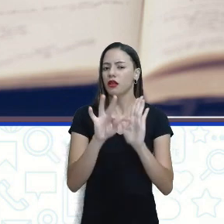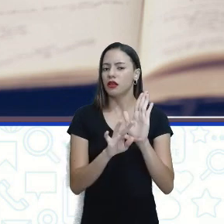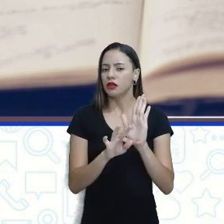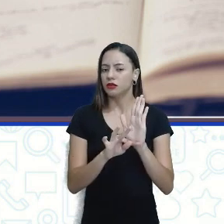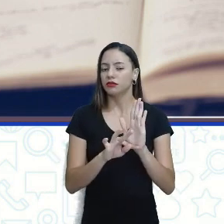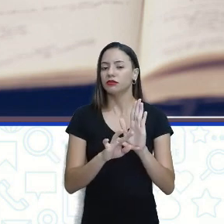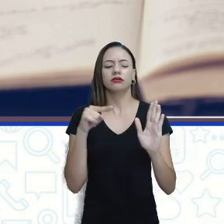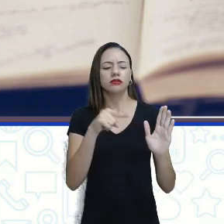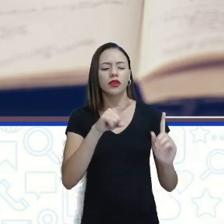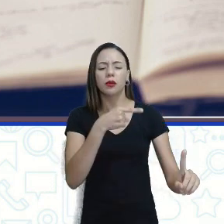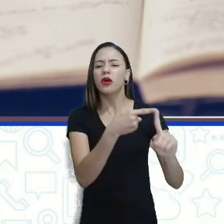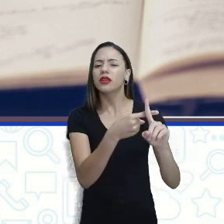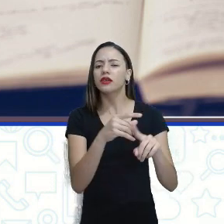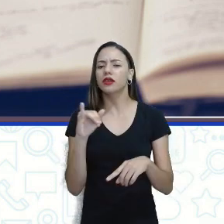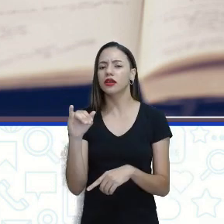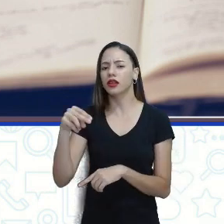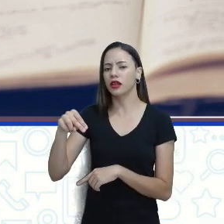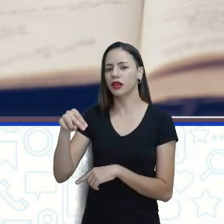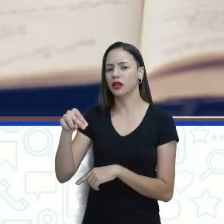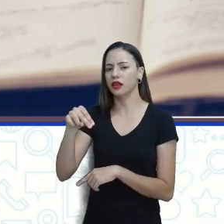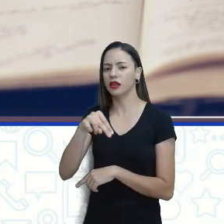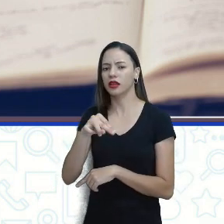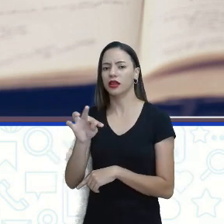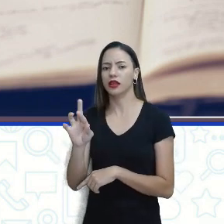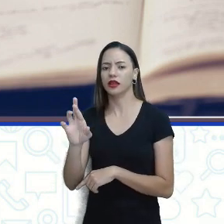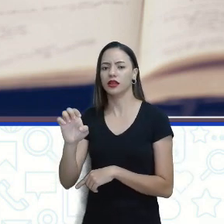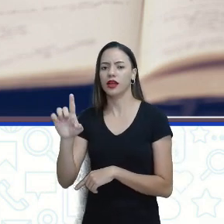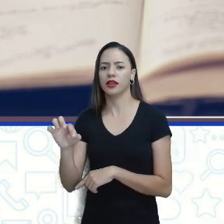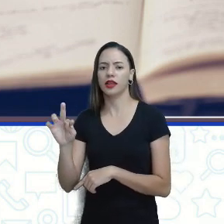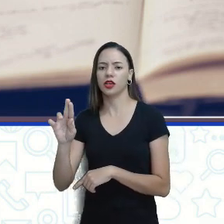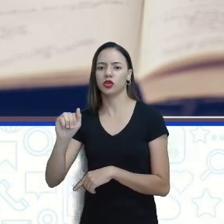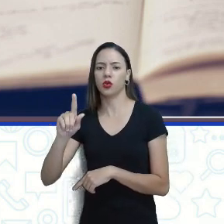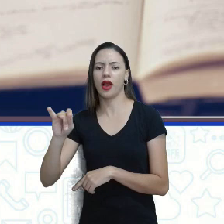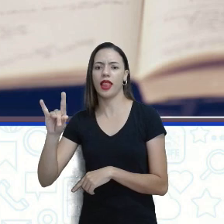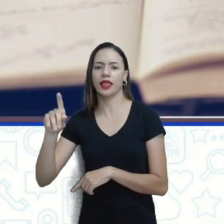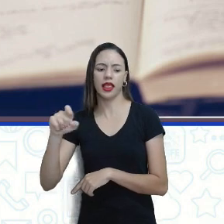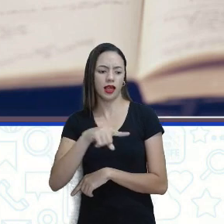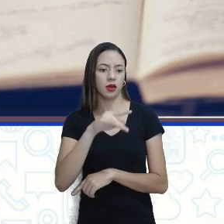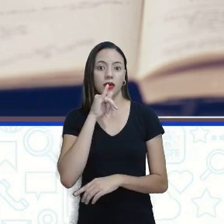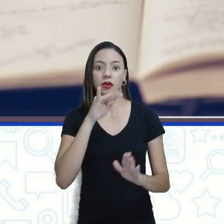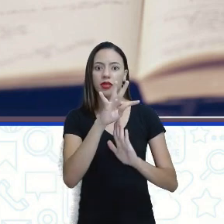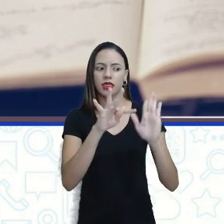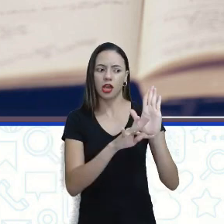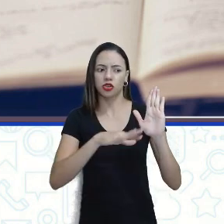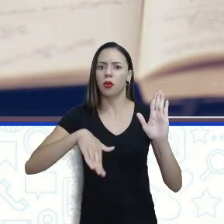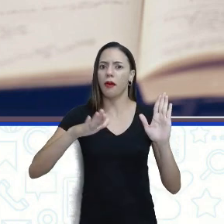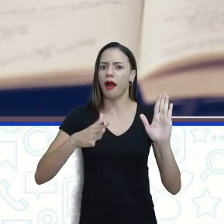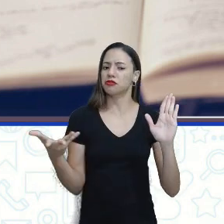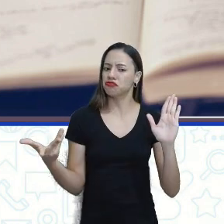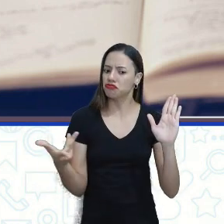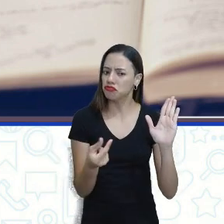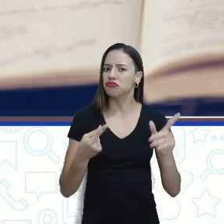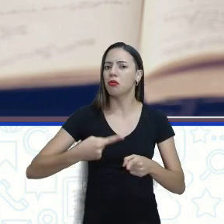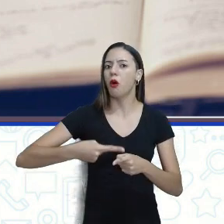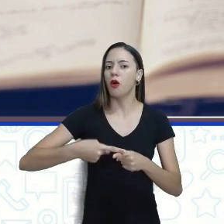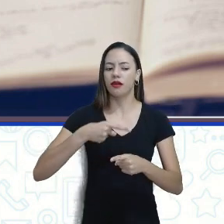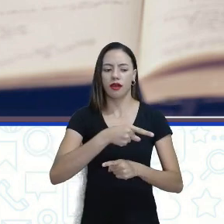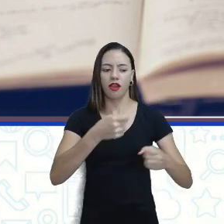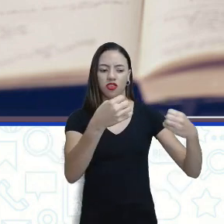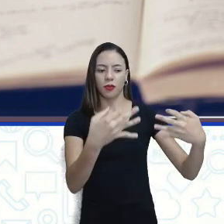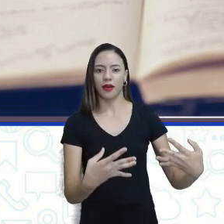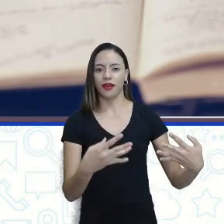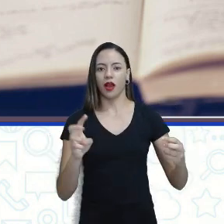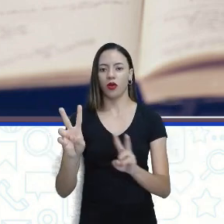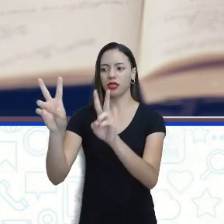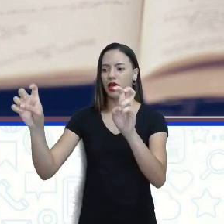vantagem da intertextualidade é que ela consegue enriquecer o texto, uma vez que permite explicar determinado assunto de uma